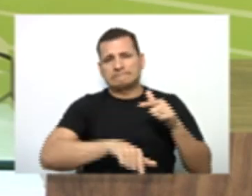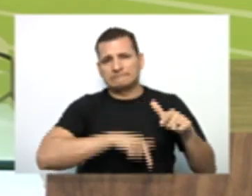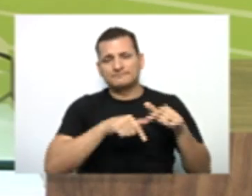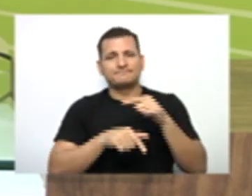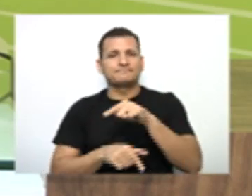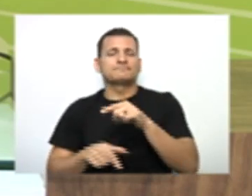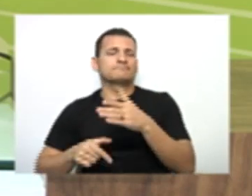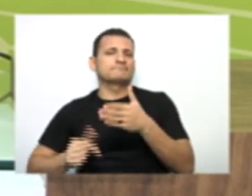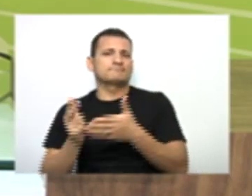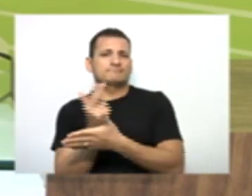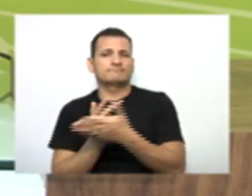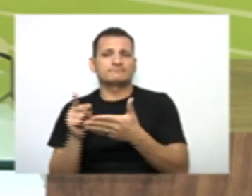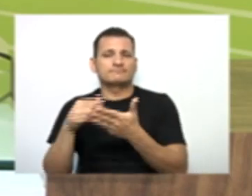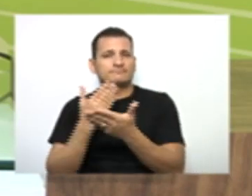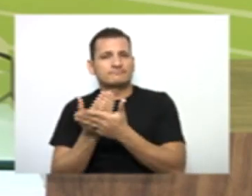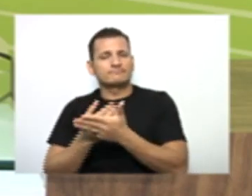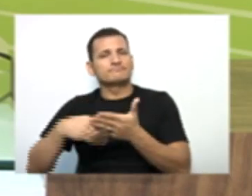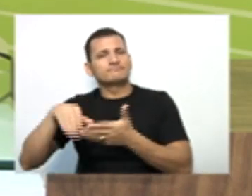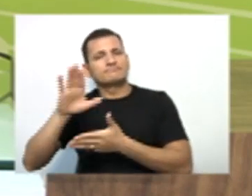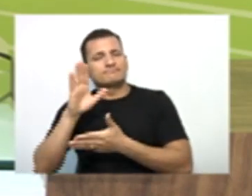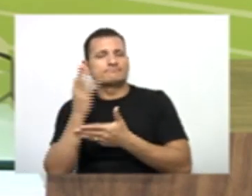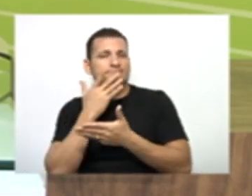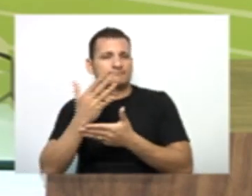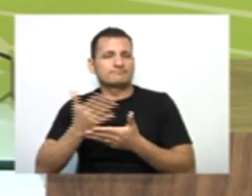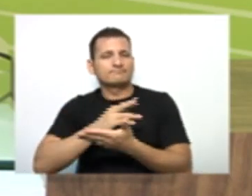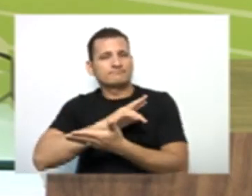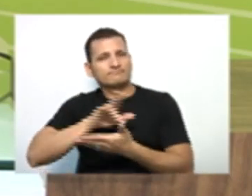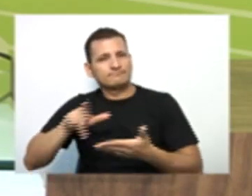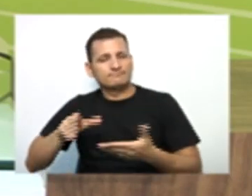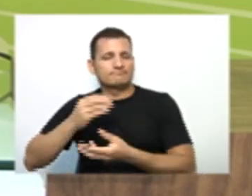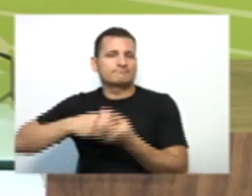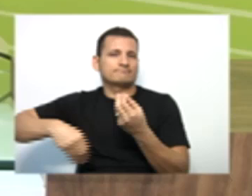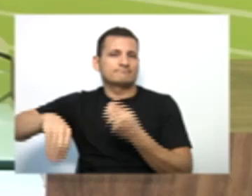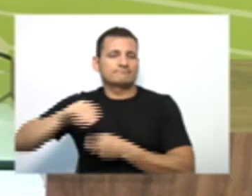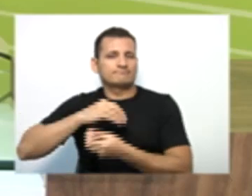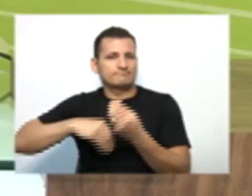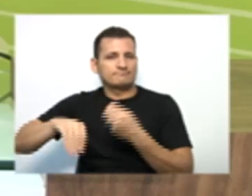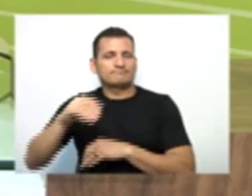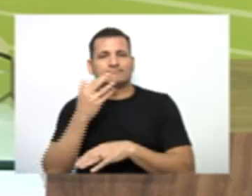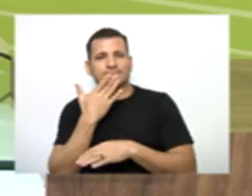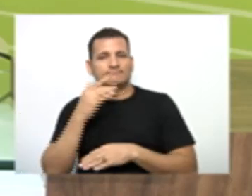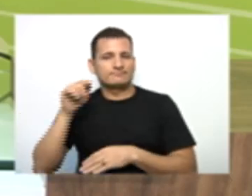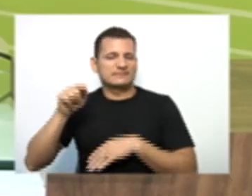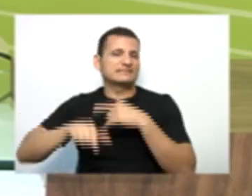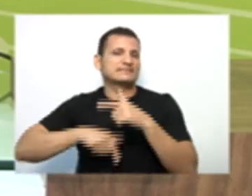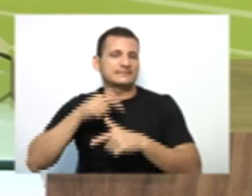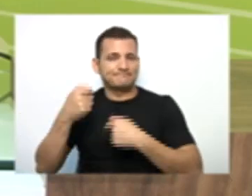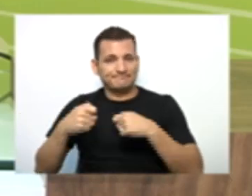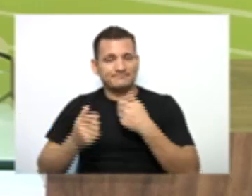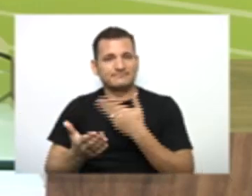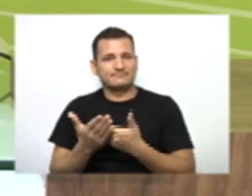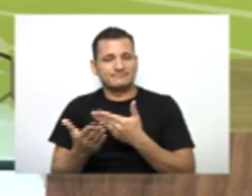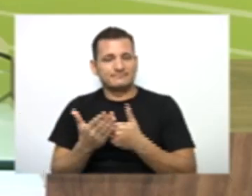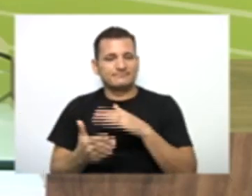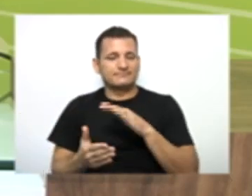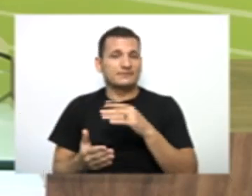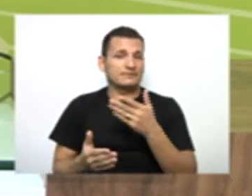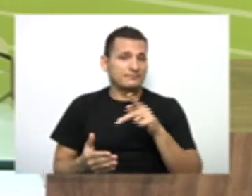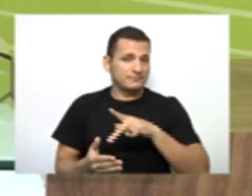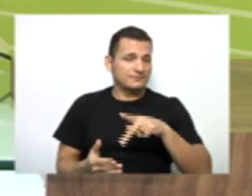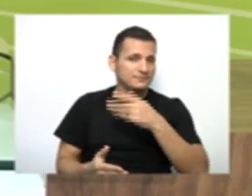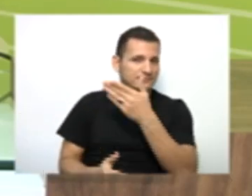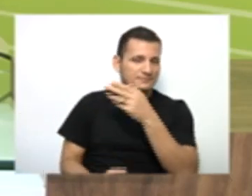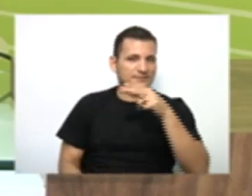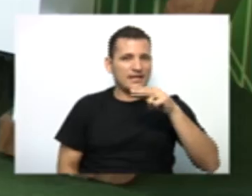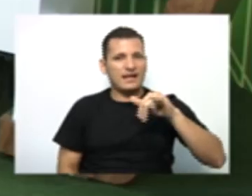o lado do design, que é estudar um pouco mais de arte. É a parte de mesclagem de cores. Isso é um pouco de trabalho e exige muito estudo. A professora Naira